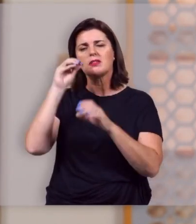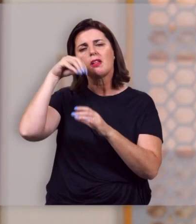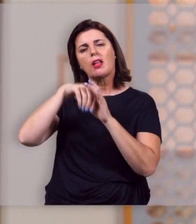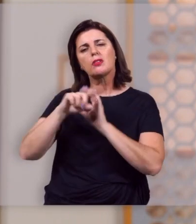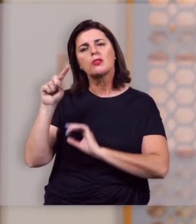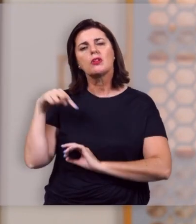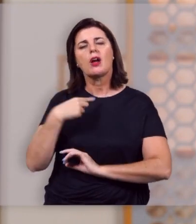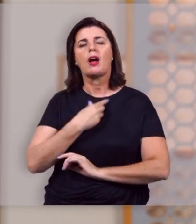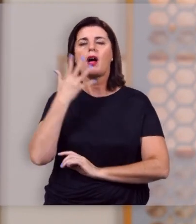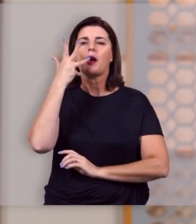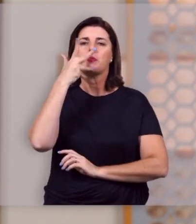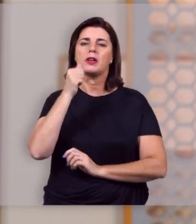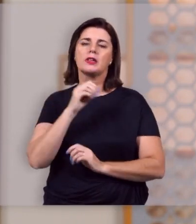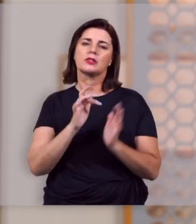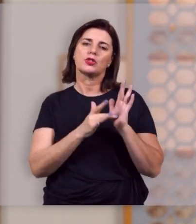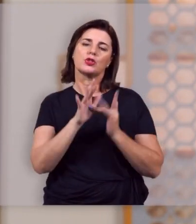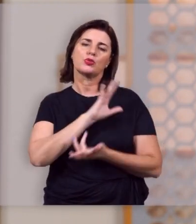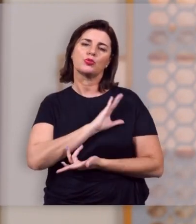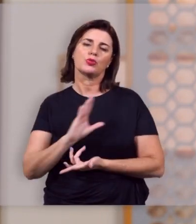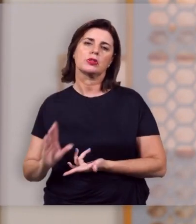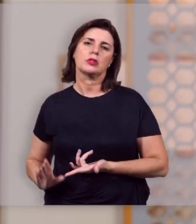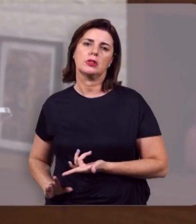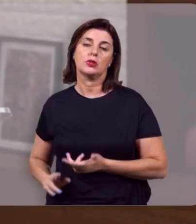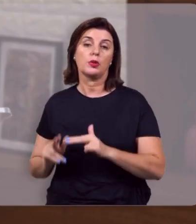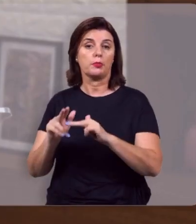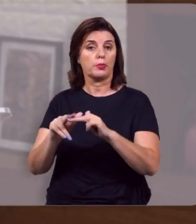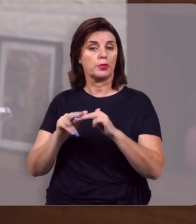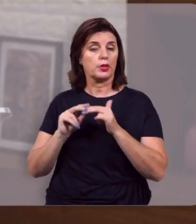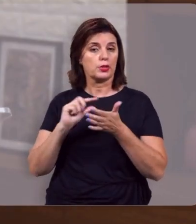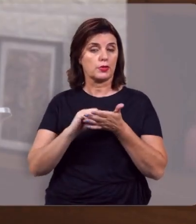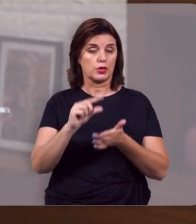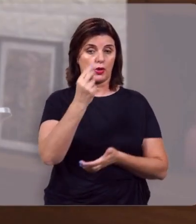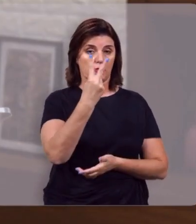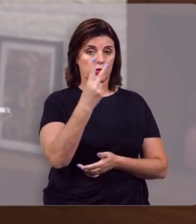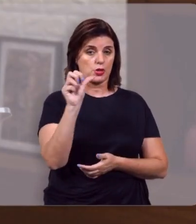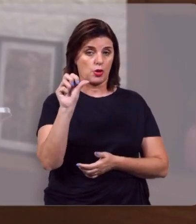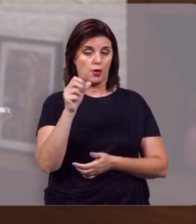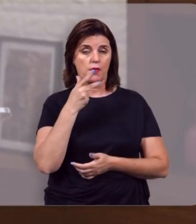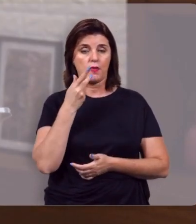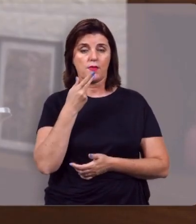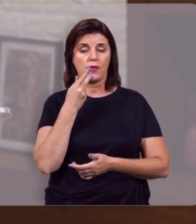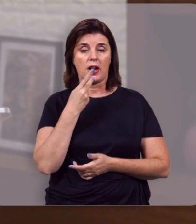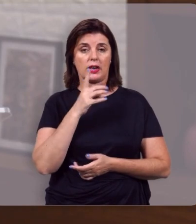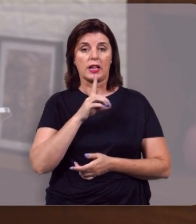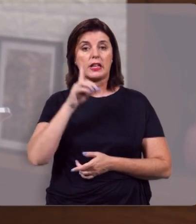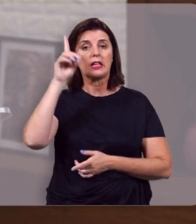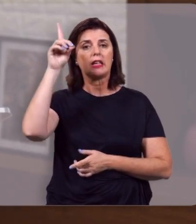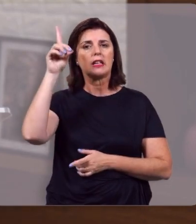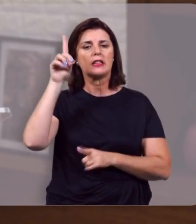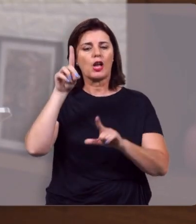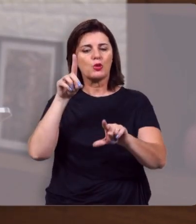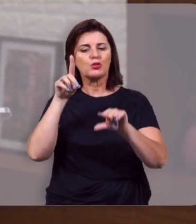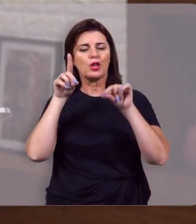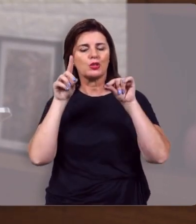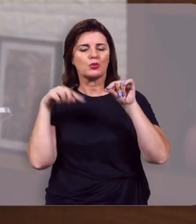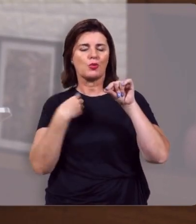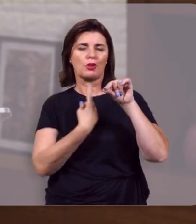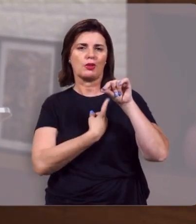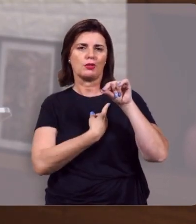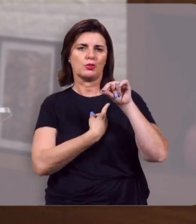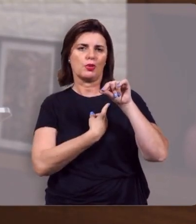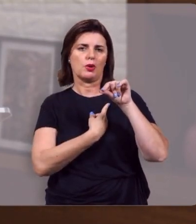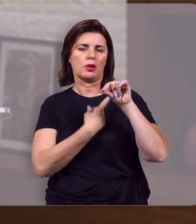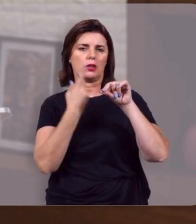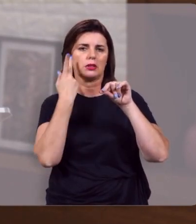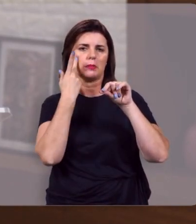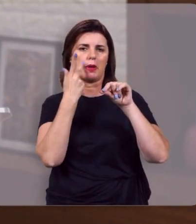esculpindo em nós a beleza de Cristo. É por isso que no verso 29 ele diz que Deus nos